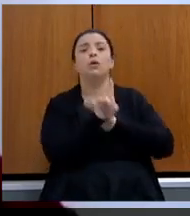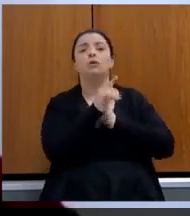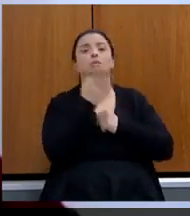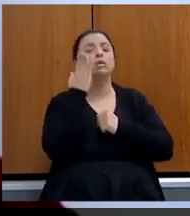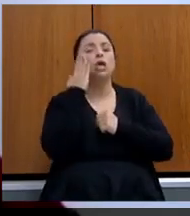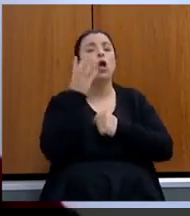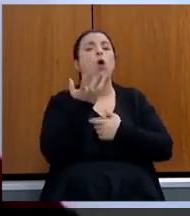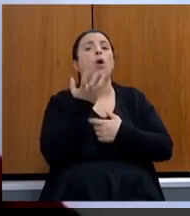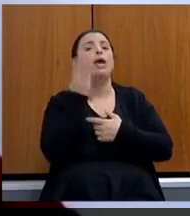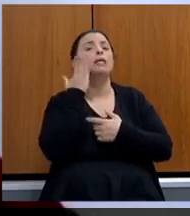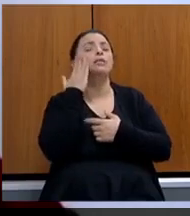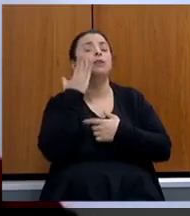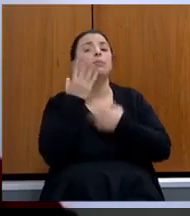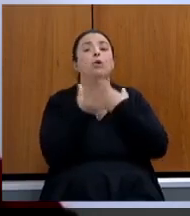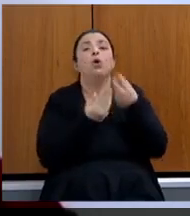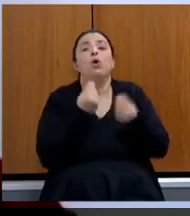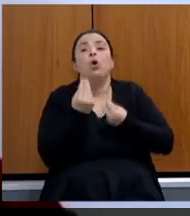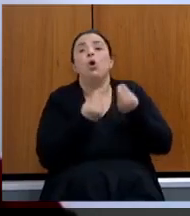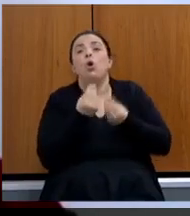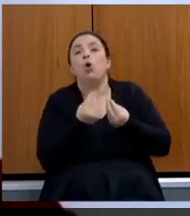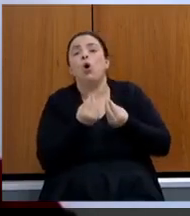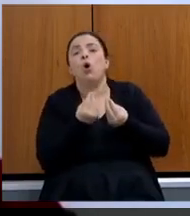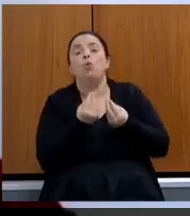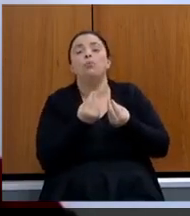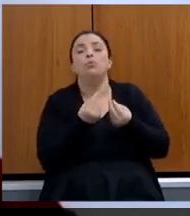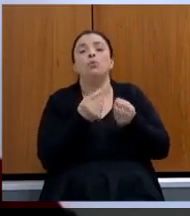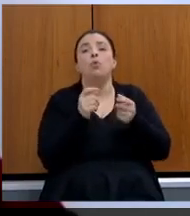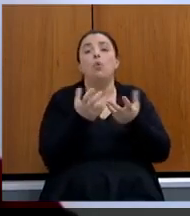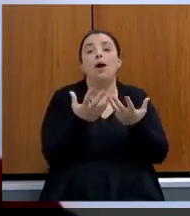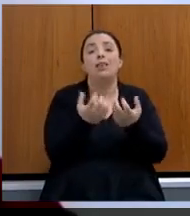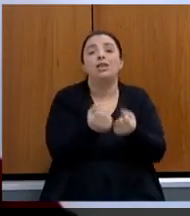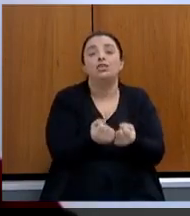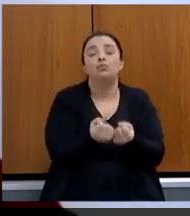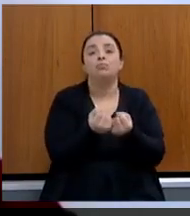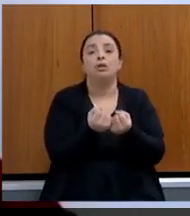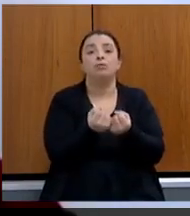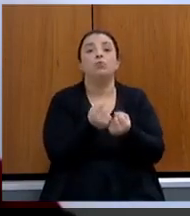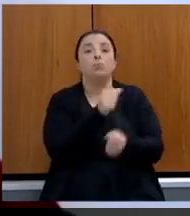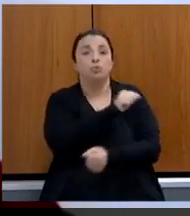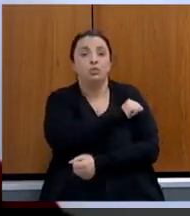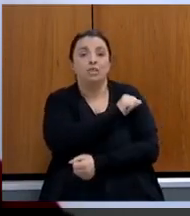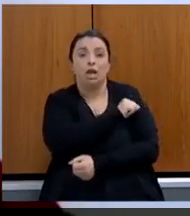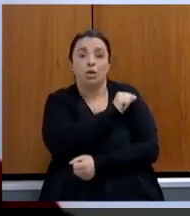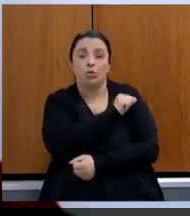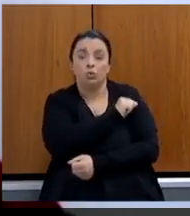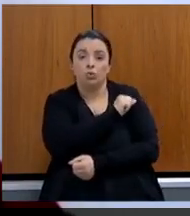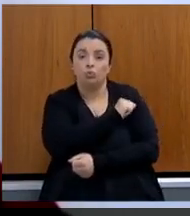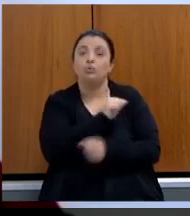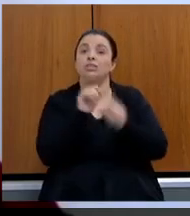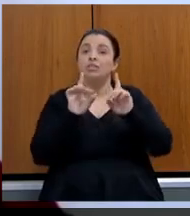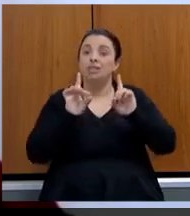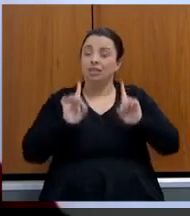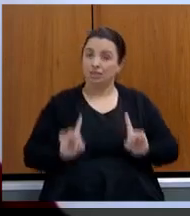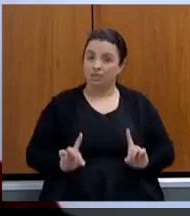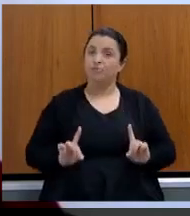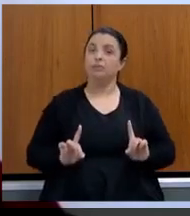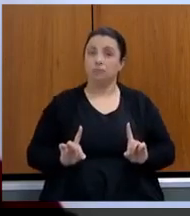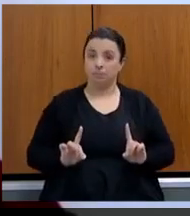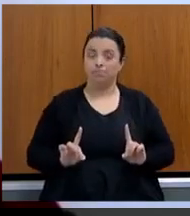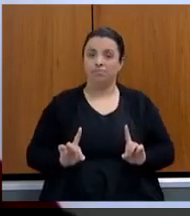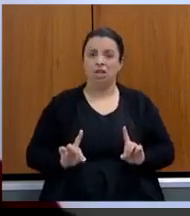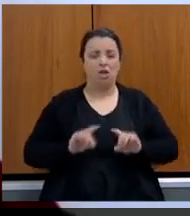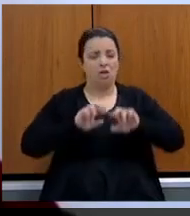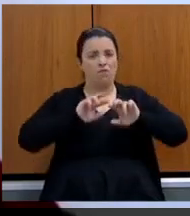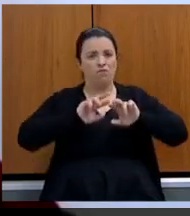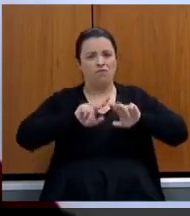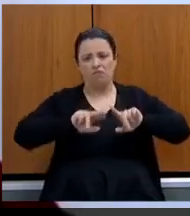foi e como está sendo feito o atendimento para os alunos portadores de deficiências né nas